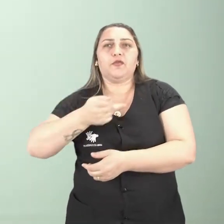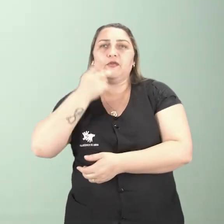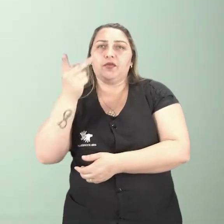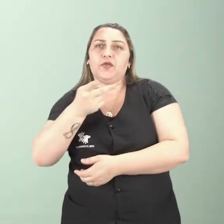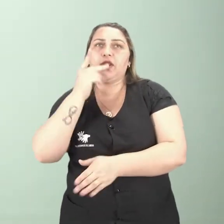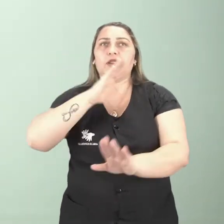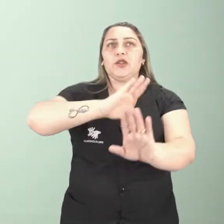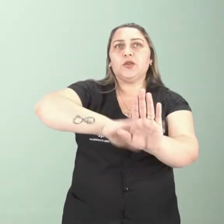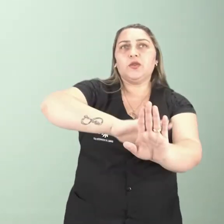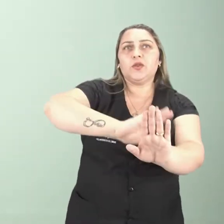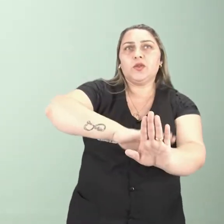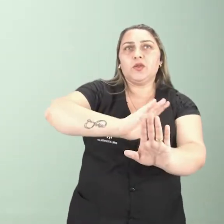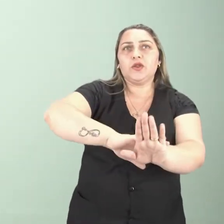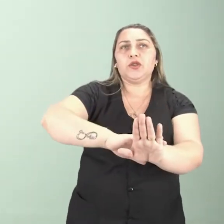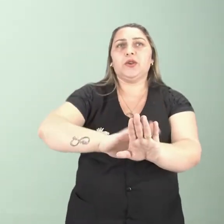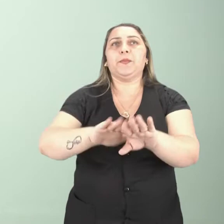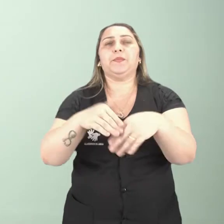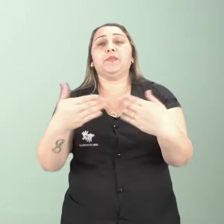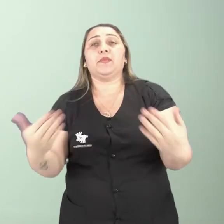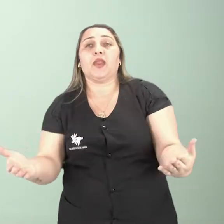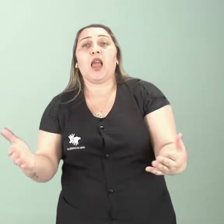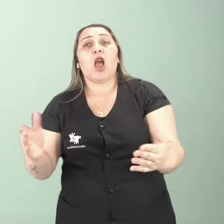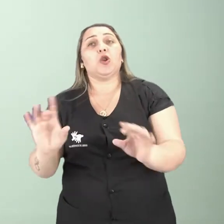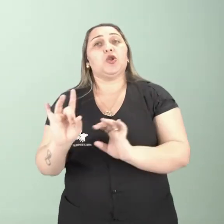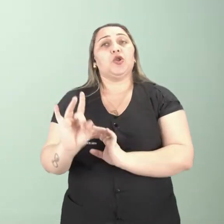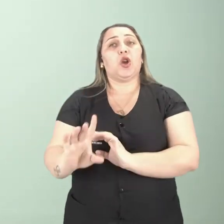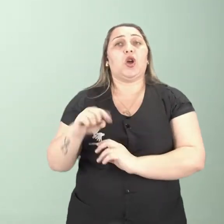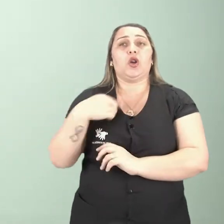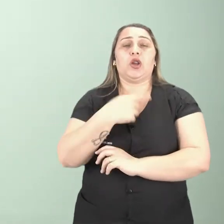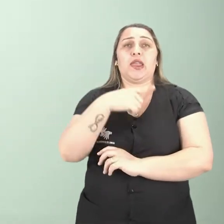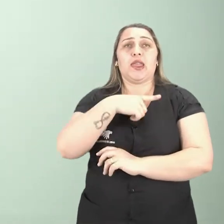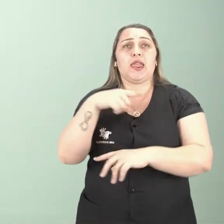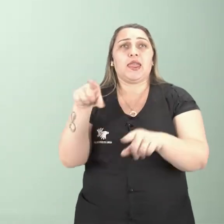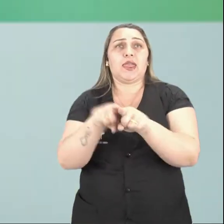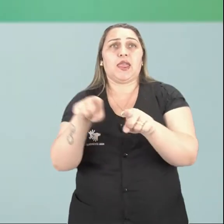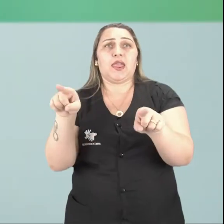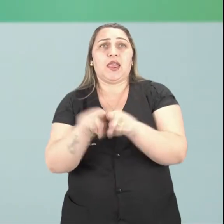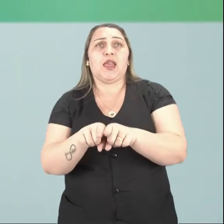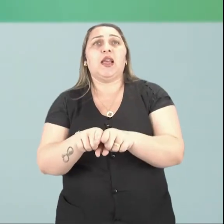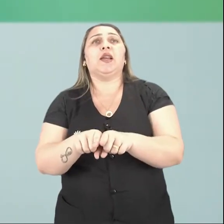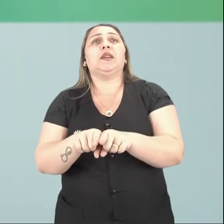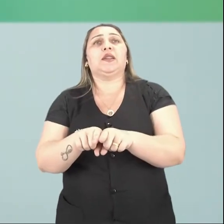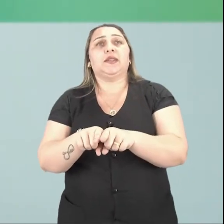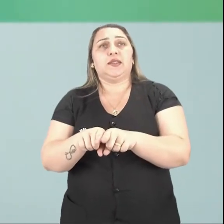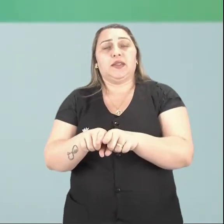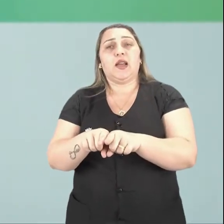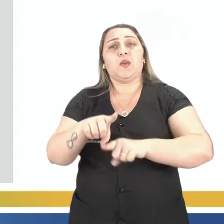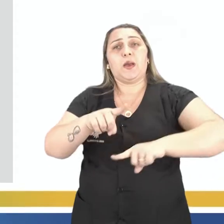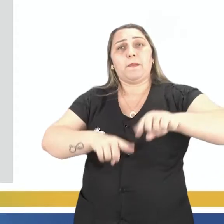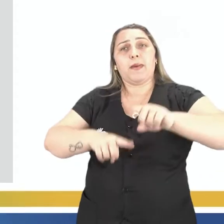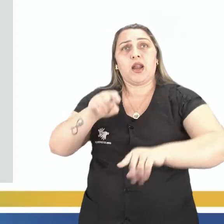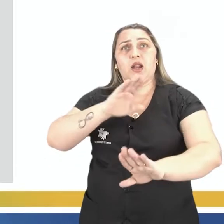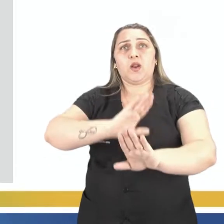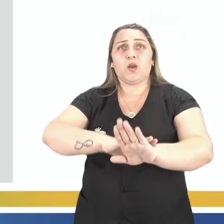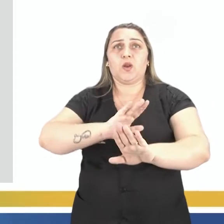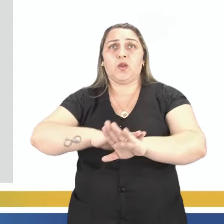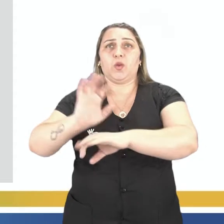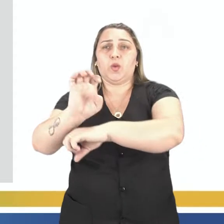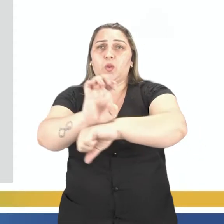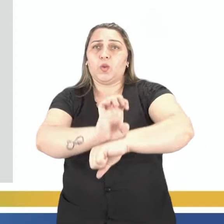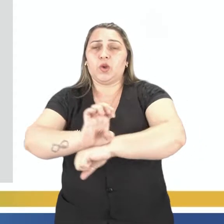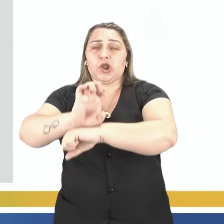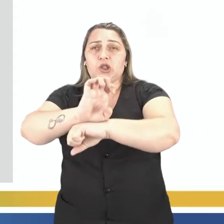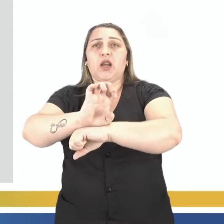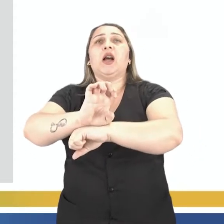de ideologia. Então, só que nós vamos ter também os aparelhos ideológicos do Estado.